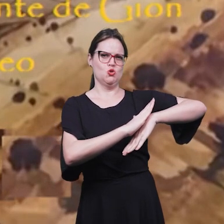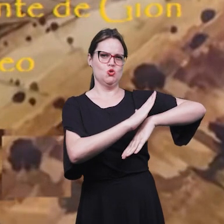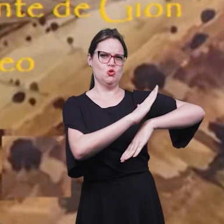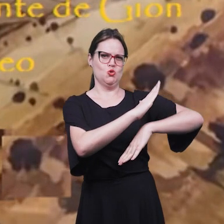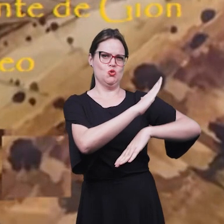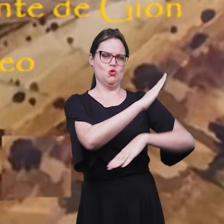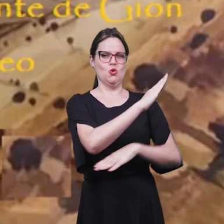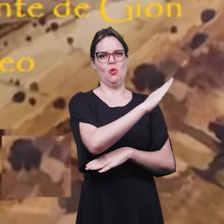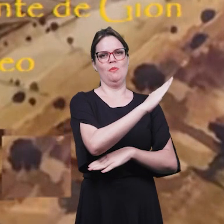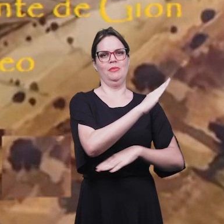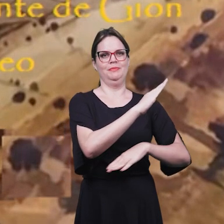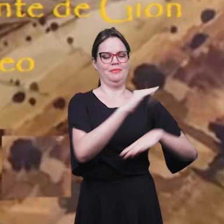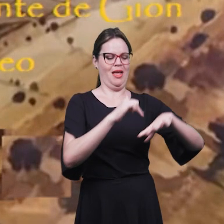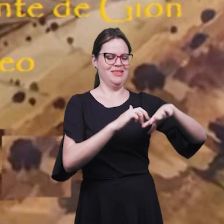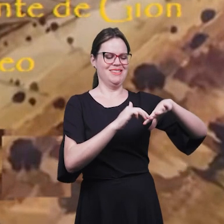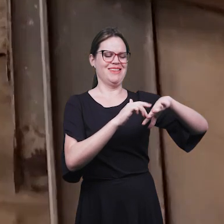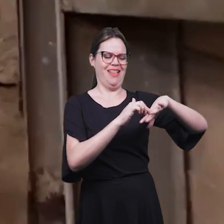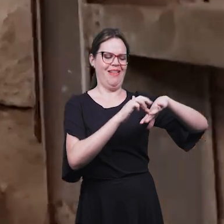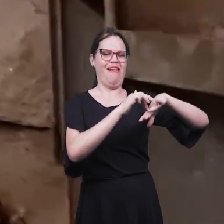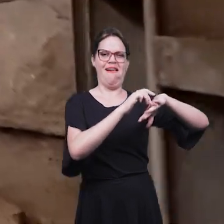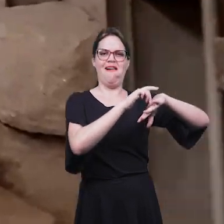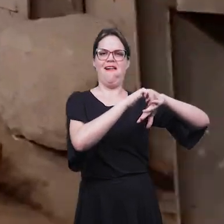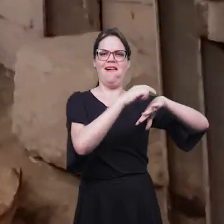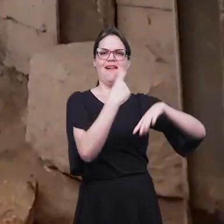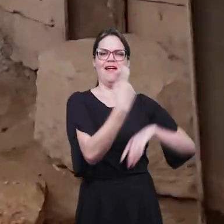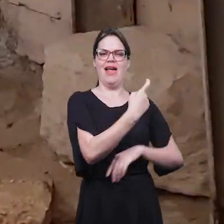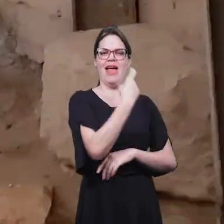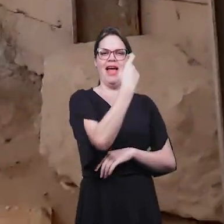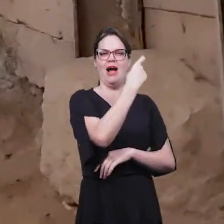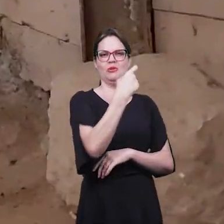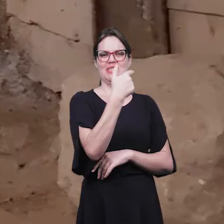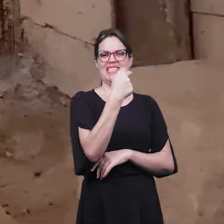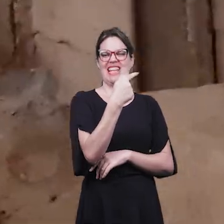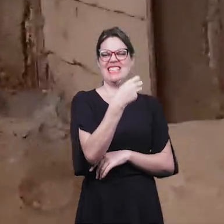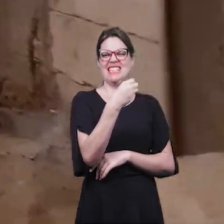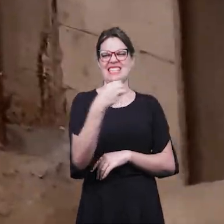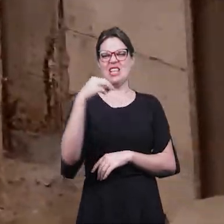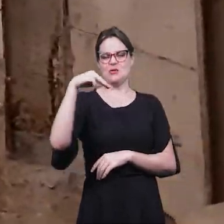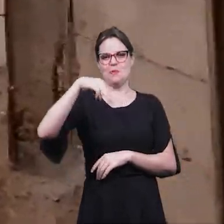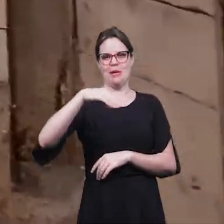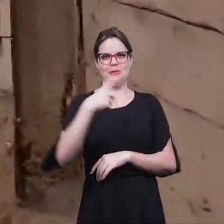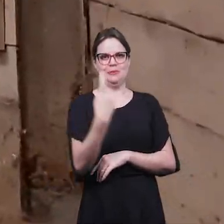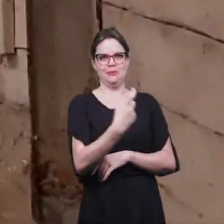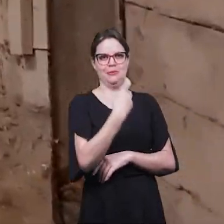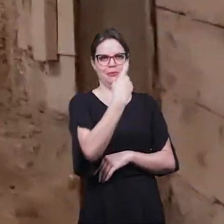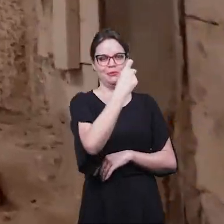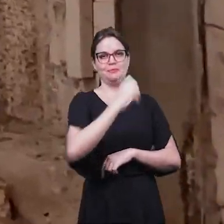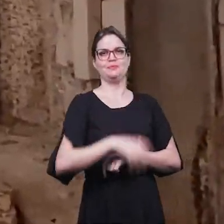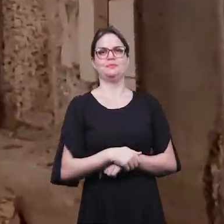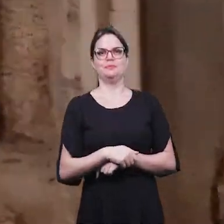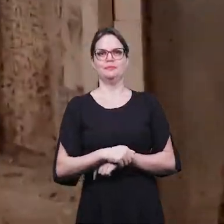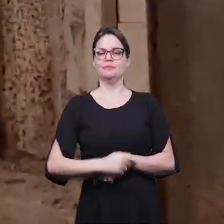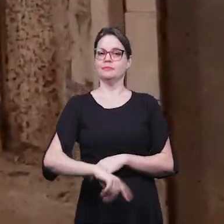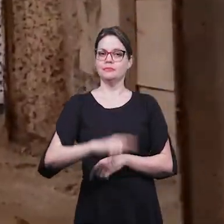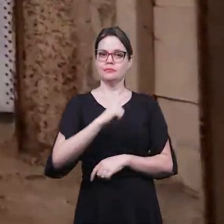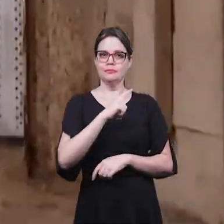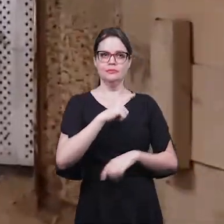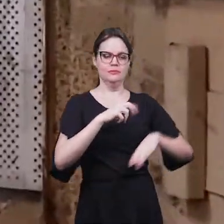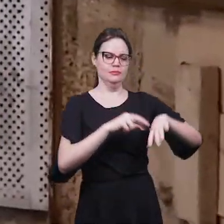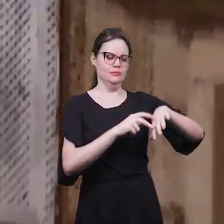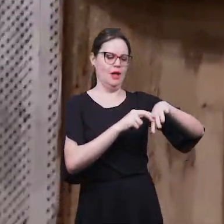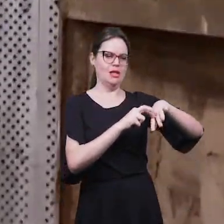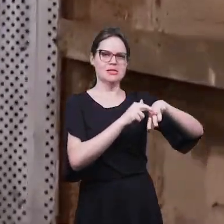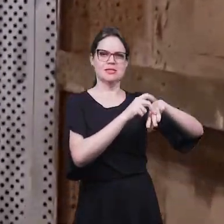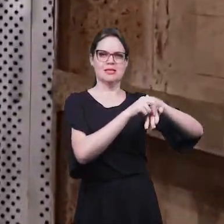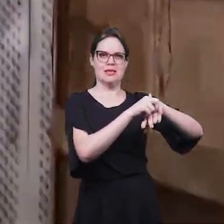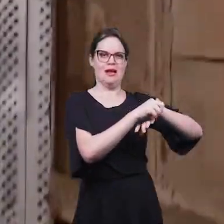a escadaria ali do pátio do templo. Aqui tem a escada de Herodes, ela está